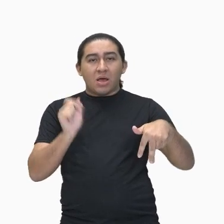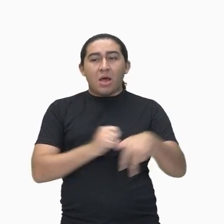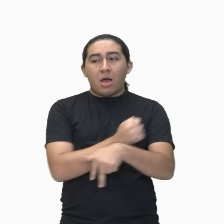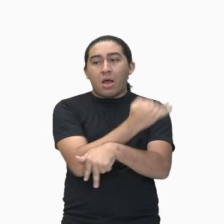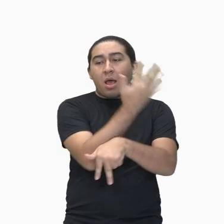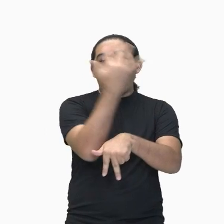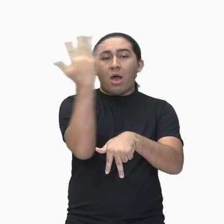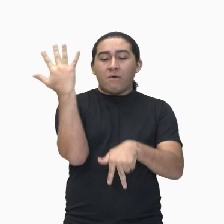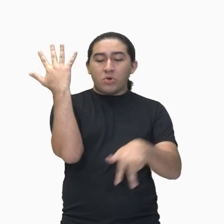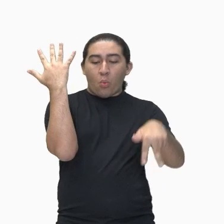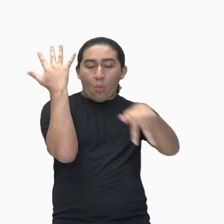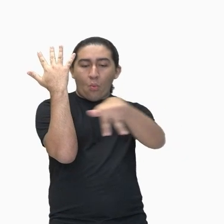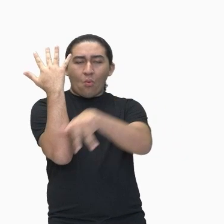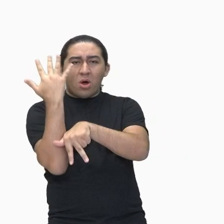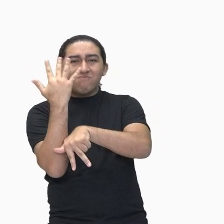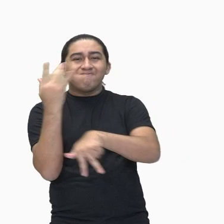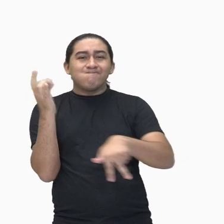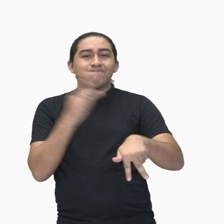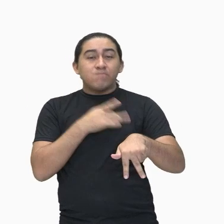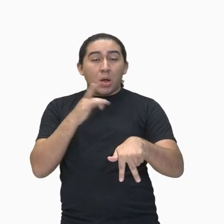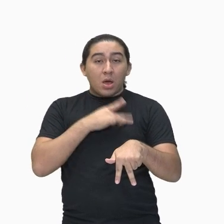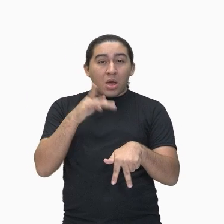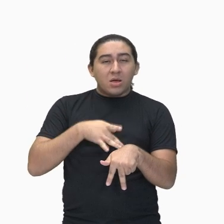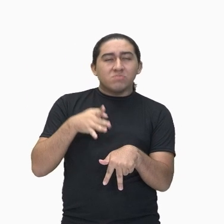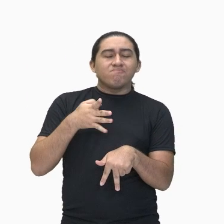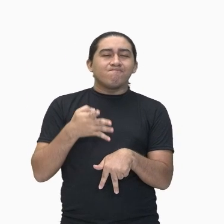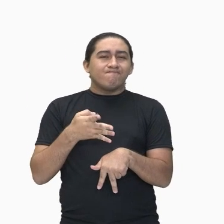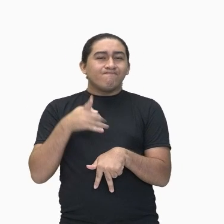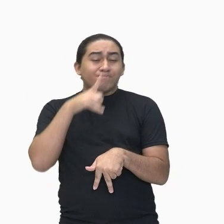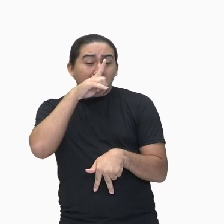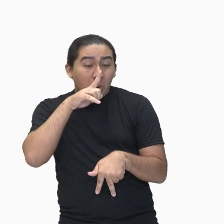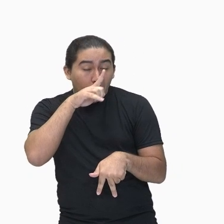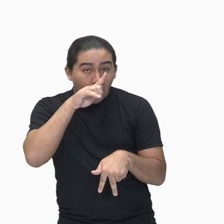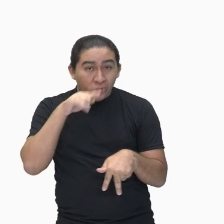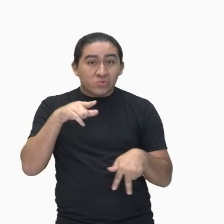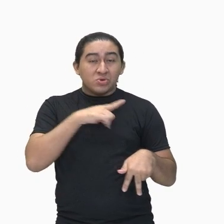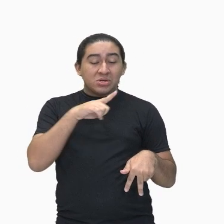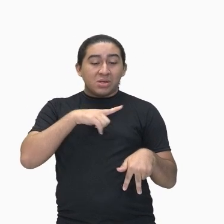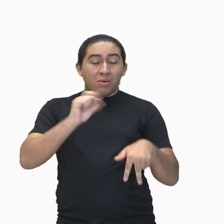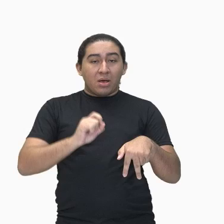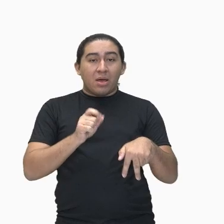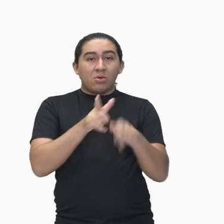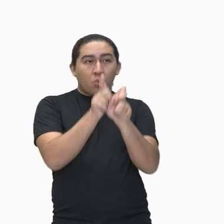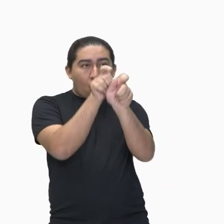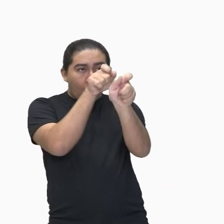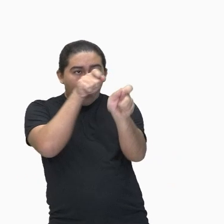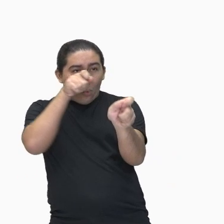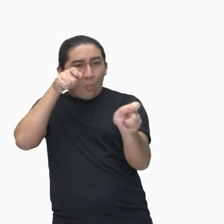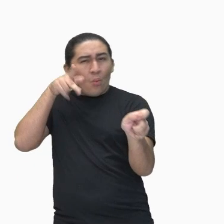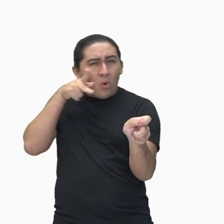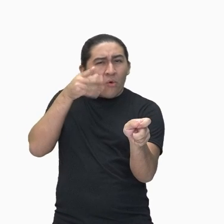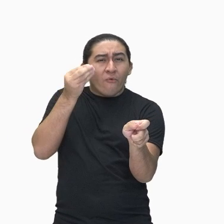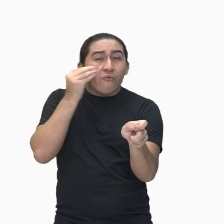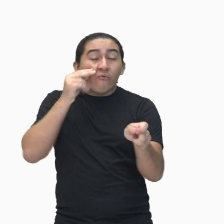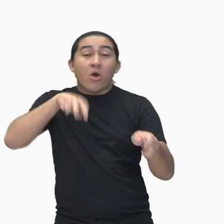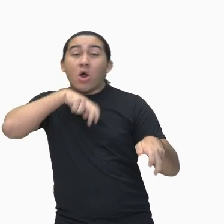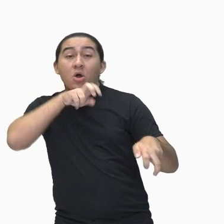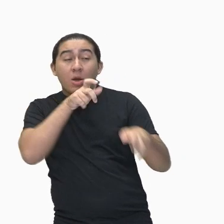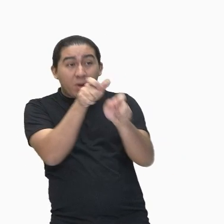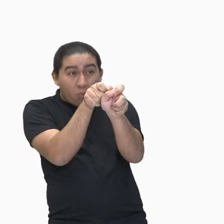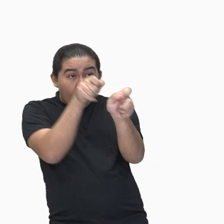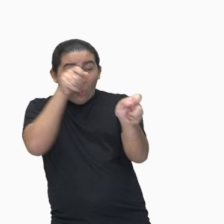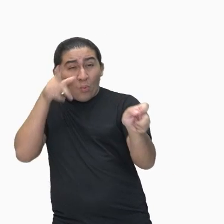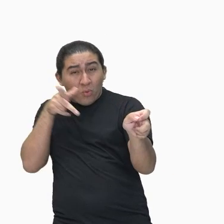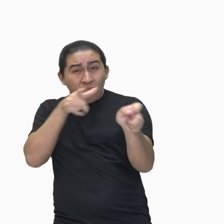treme do perigo da irmã, sem mais demora, dobrou as pontas do arco e quis 3 vezes soltar o tiro,